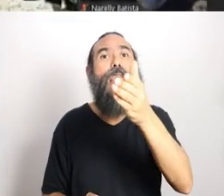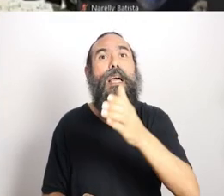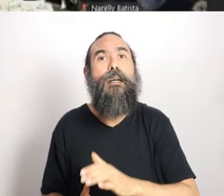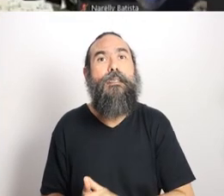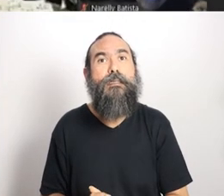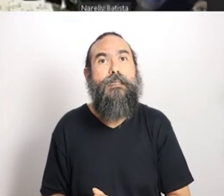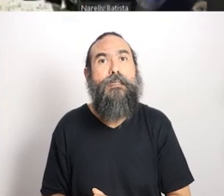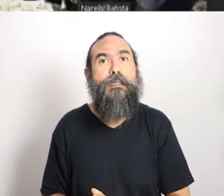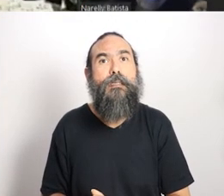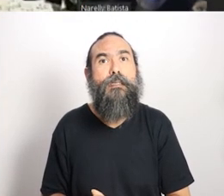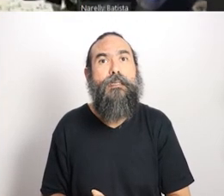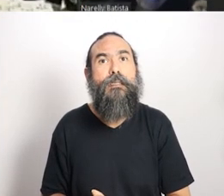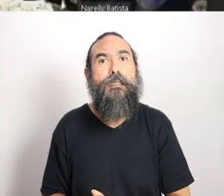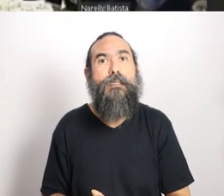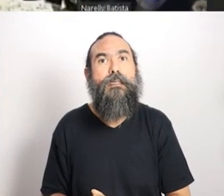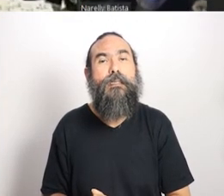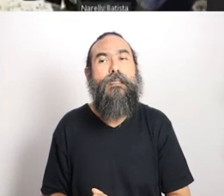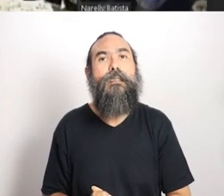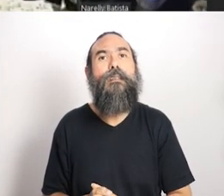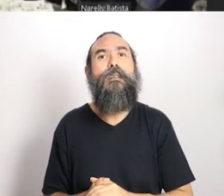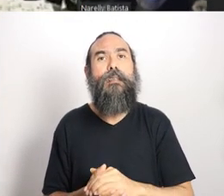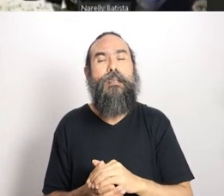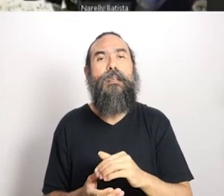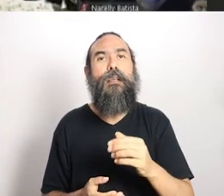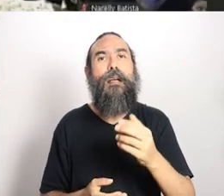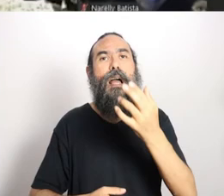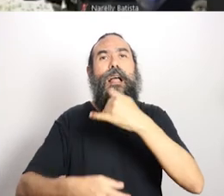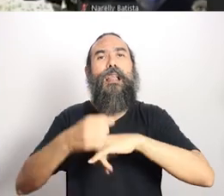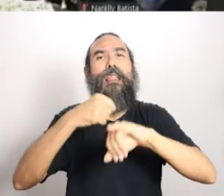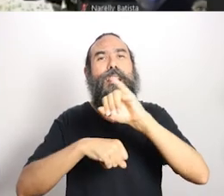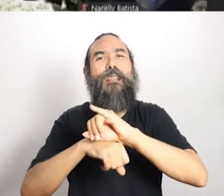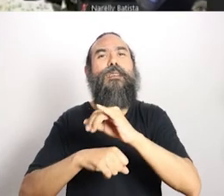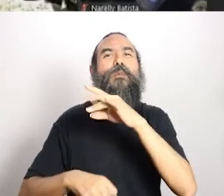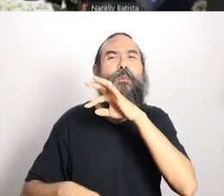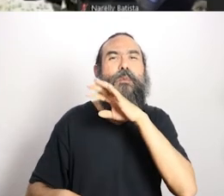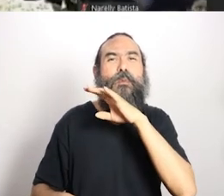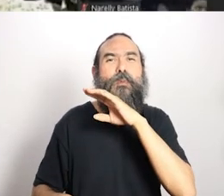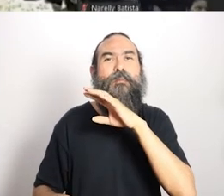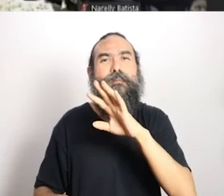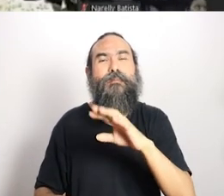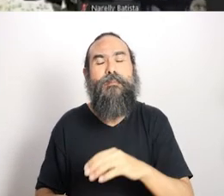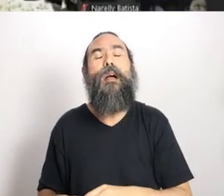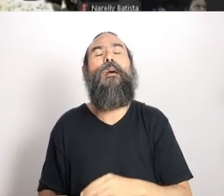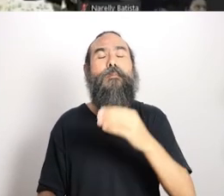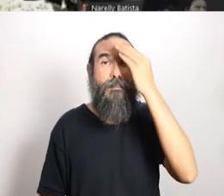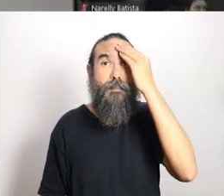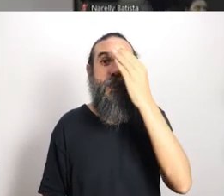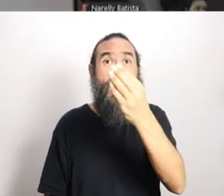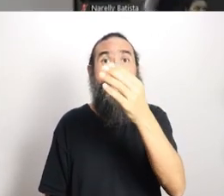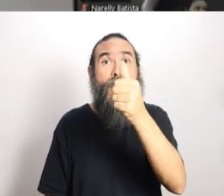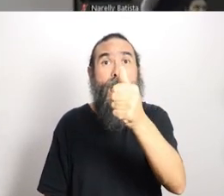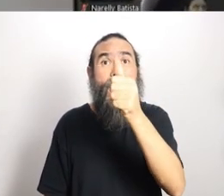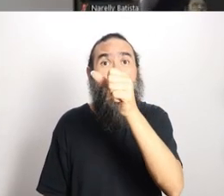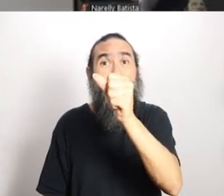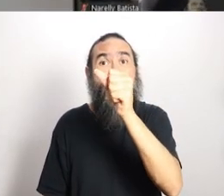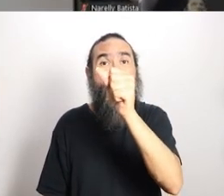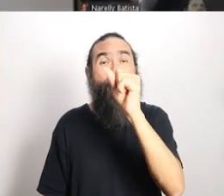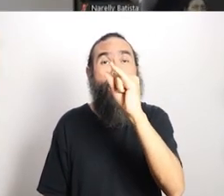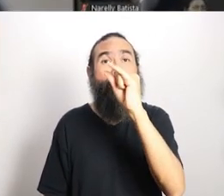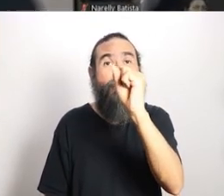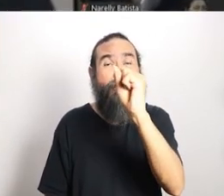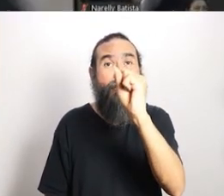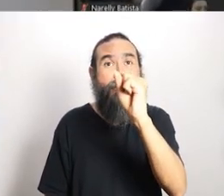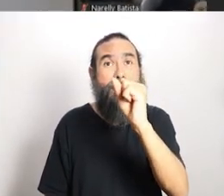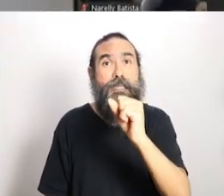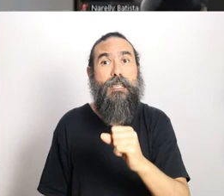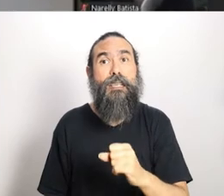Porque é uma paradinha, porque eu, por causa da internet, mas Assis, eu voltei. Assis,